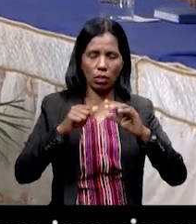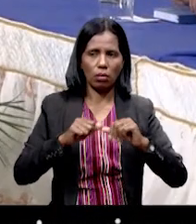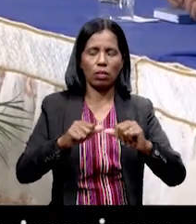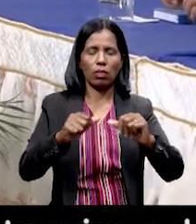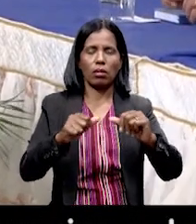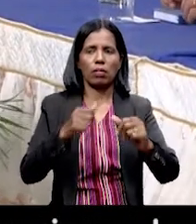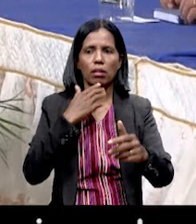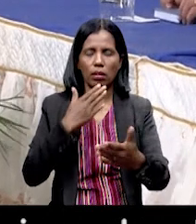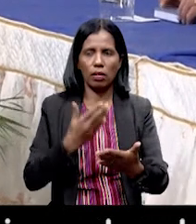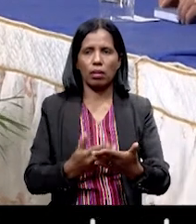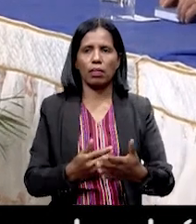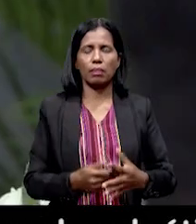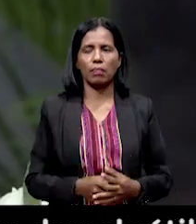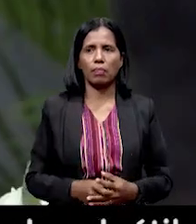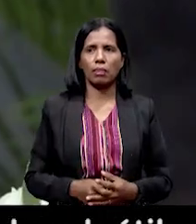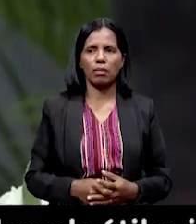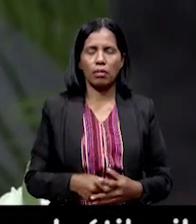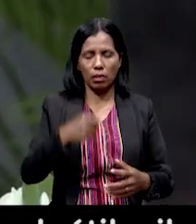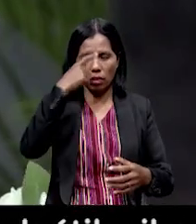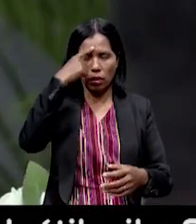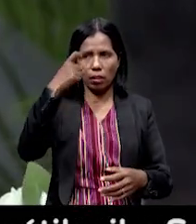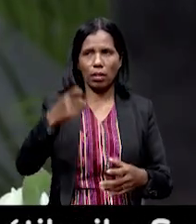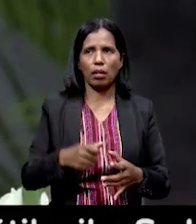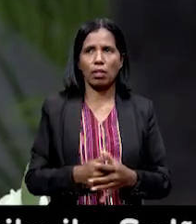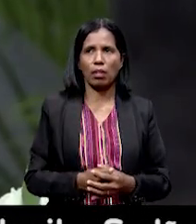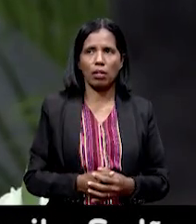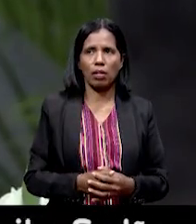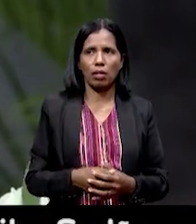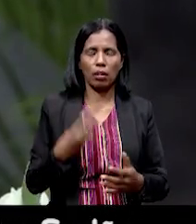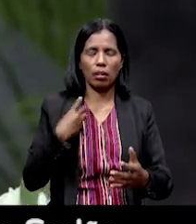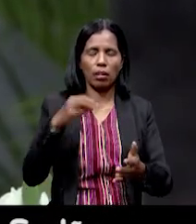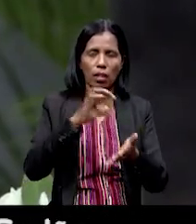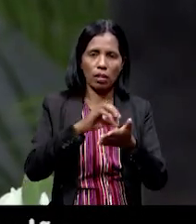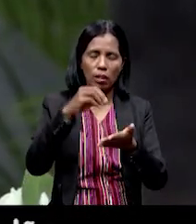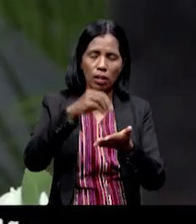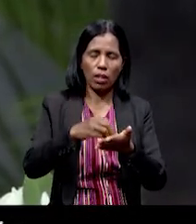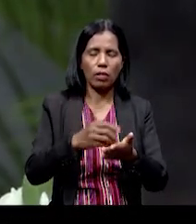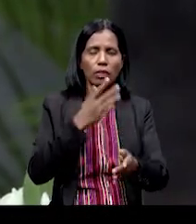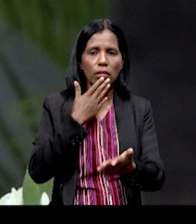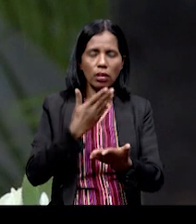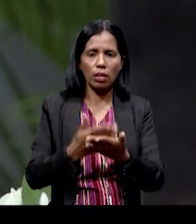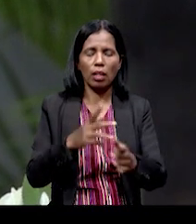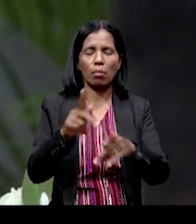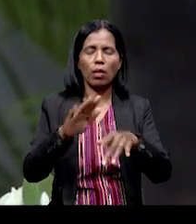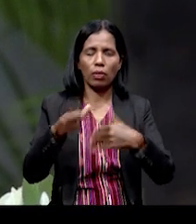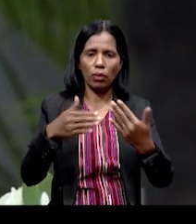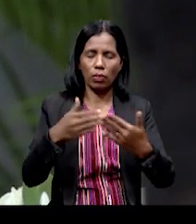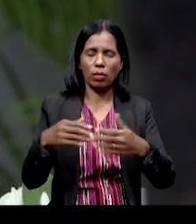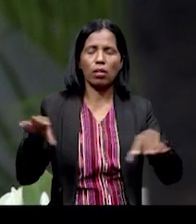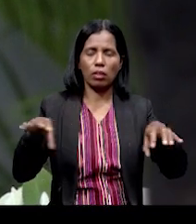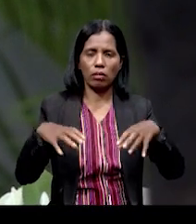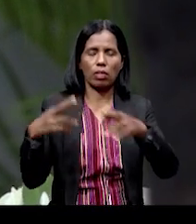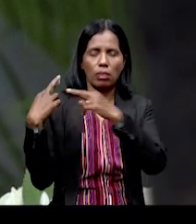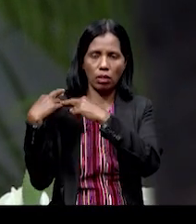dia, tamba, descreve dia, que é mais lida, que é papel, no livro, tudo nós